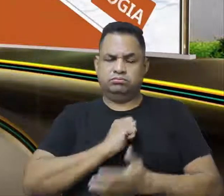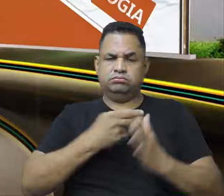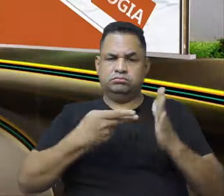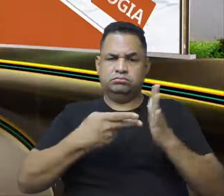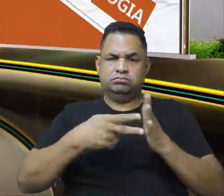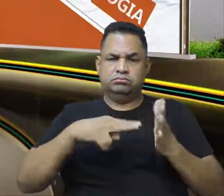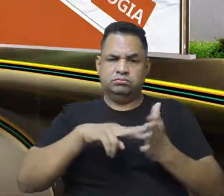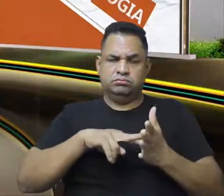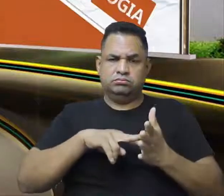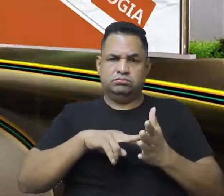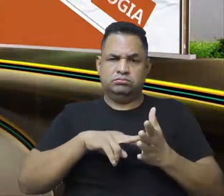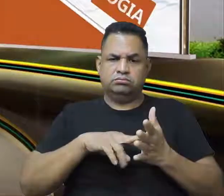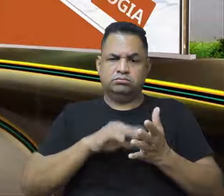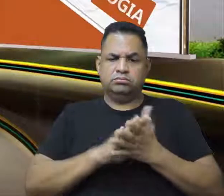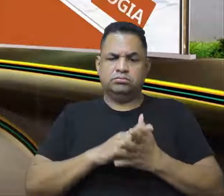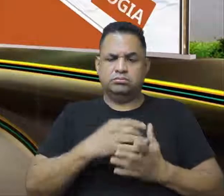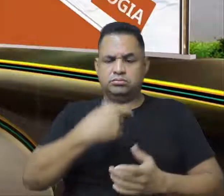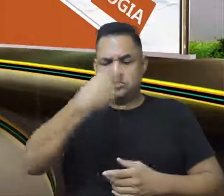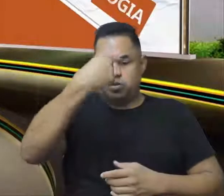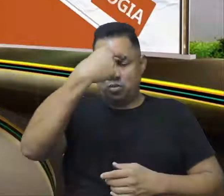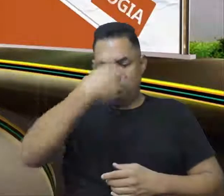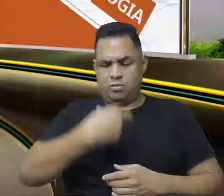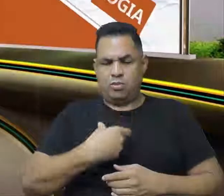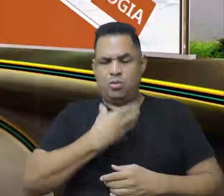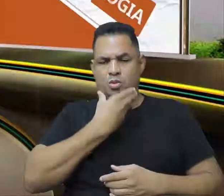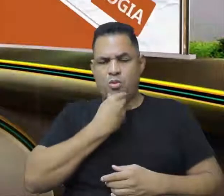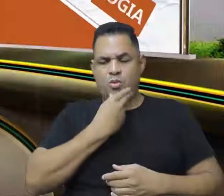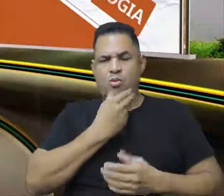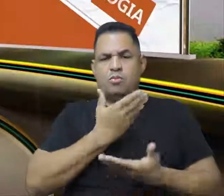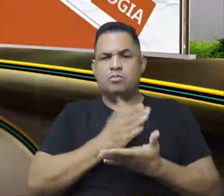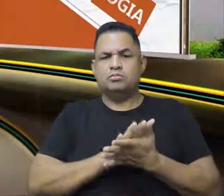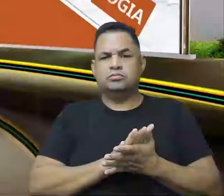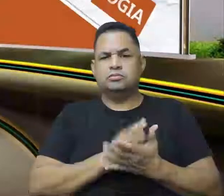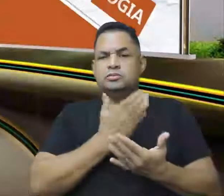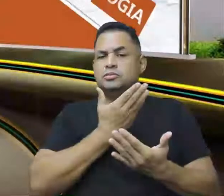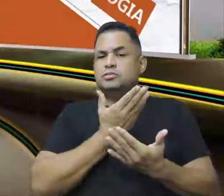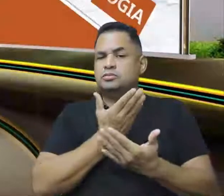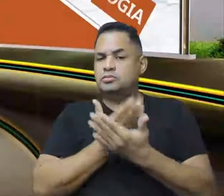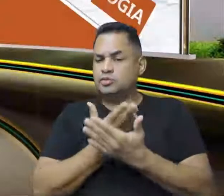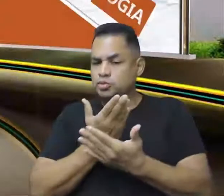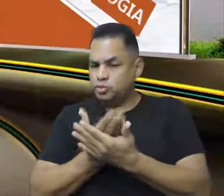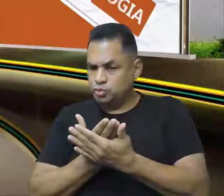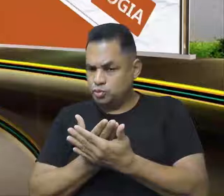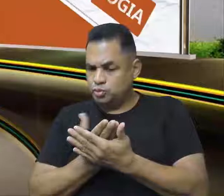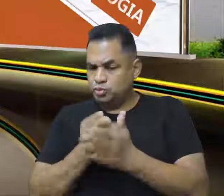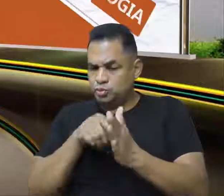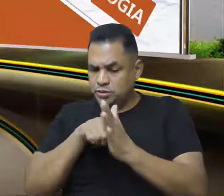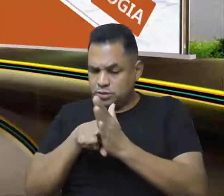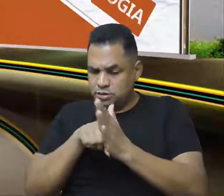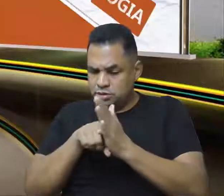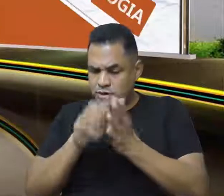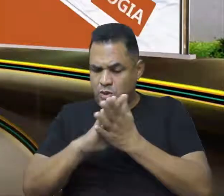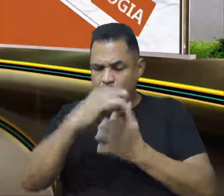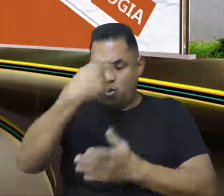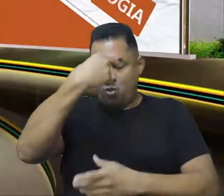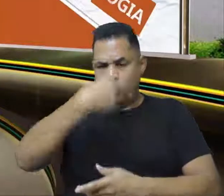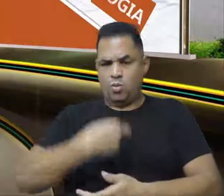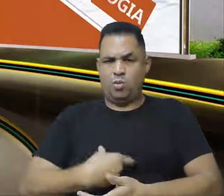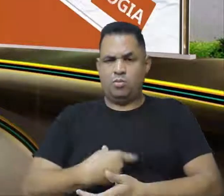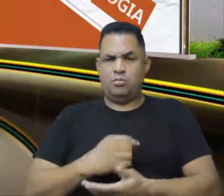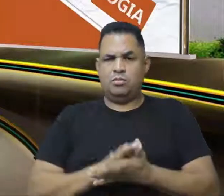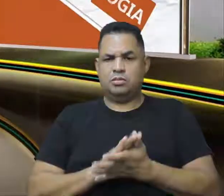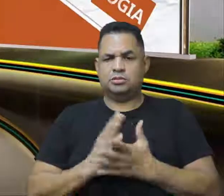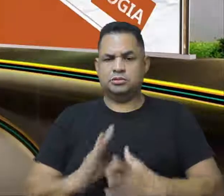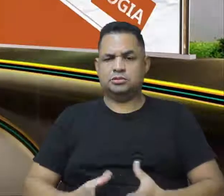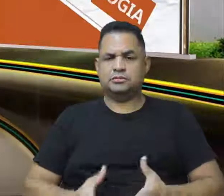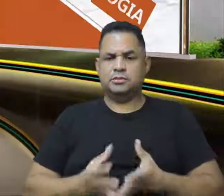significa homem e logia, estudo, ou seja, estudo do homem, ela se apropriou muito mais, né?